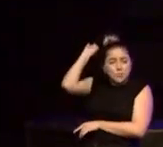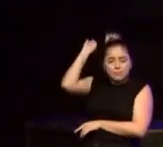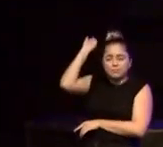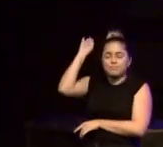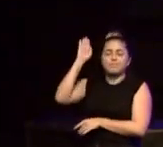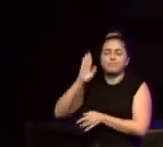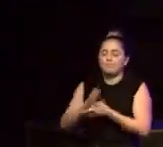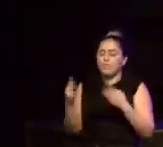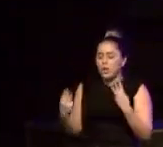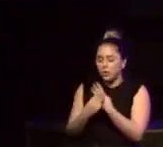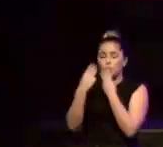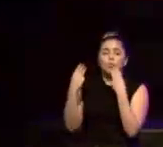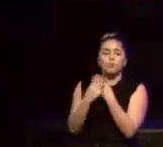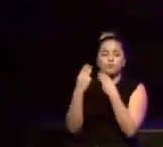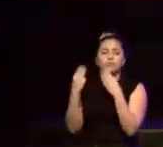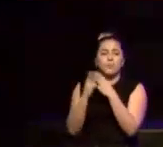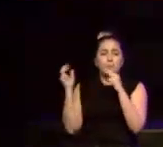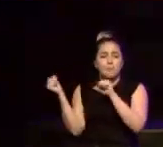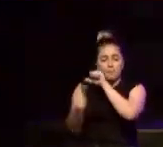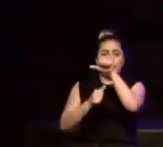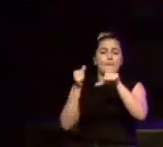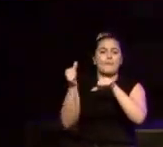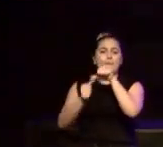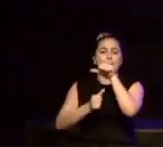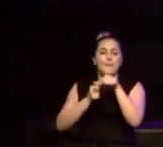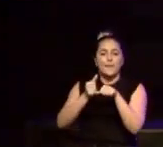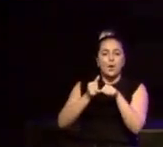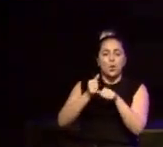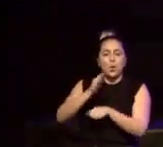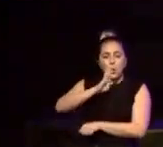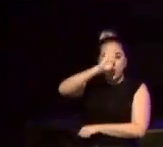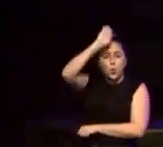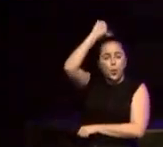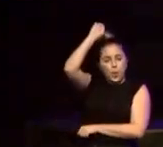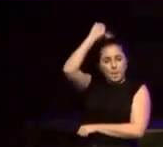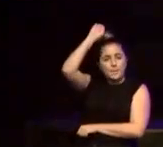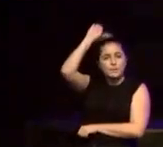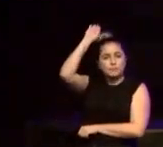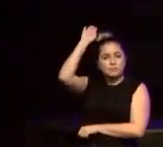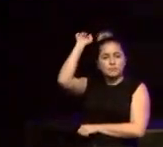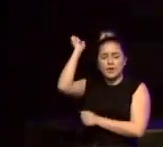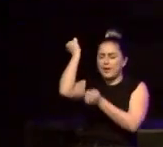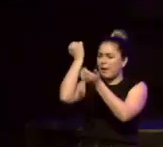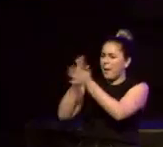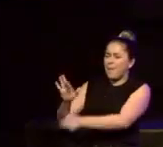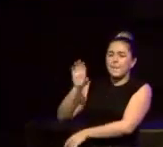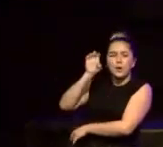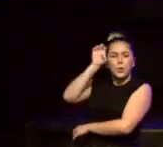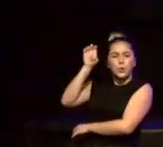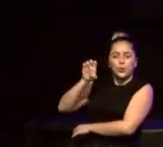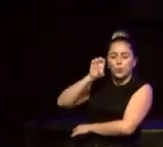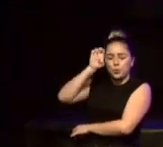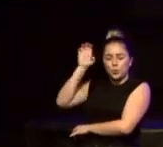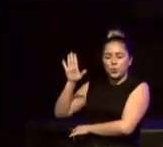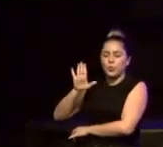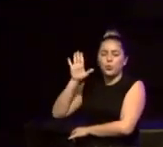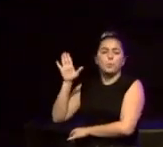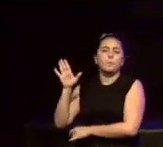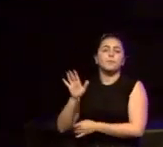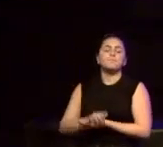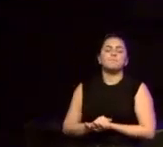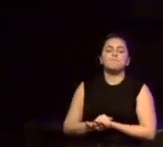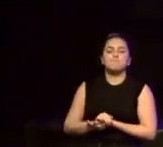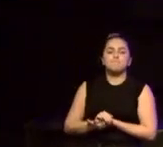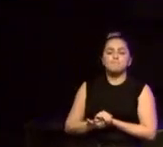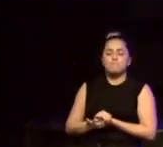cristianismo transformou o império romano e varreu a Europa, moldou o hemisfério ocidental